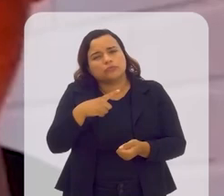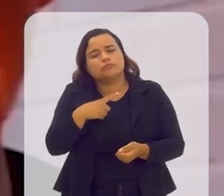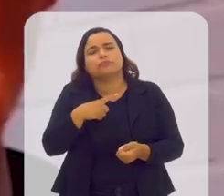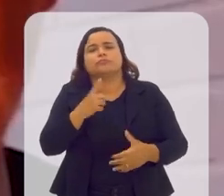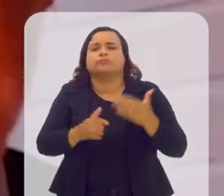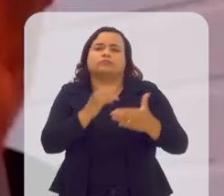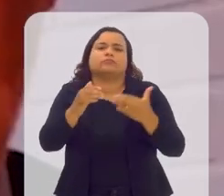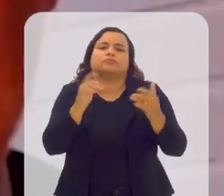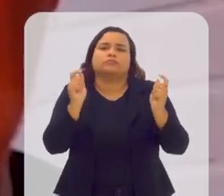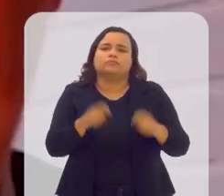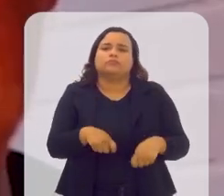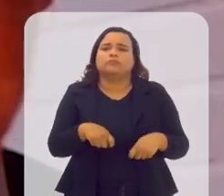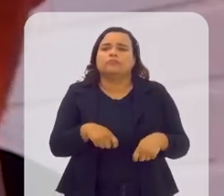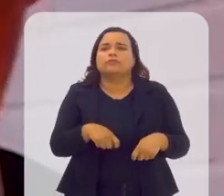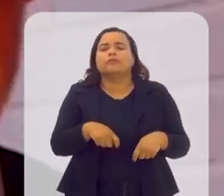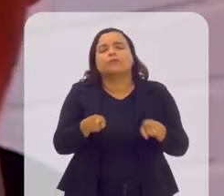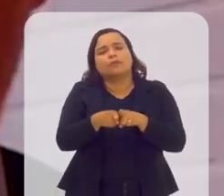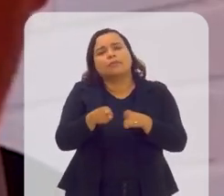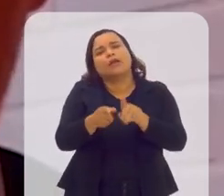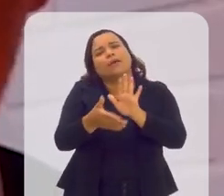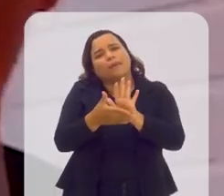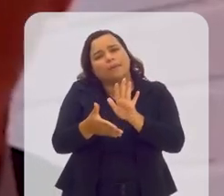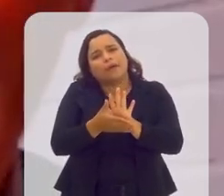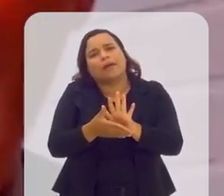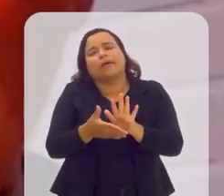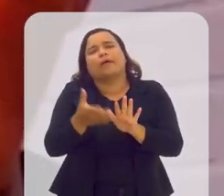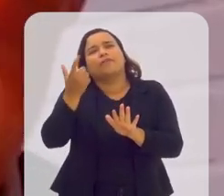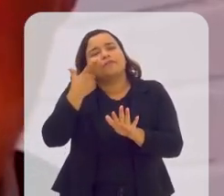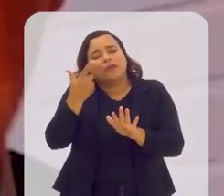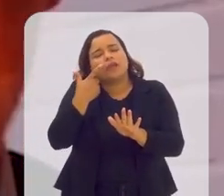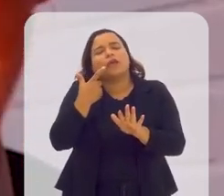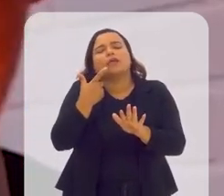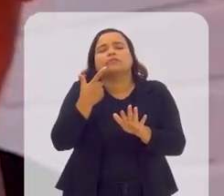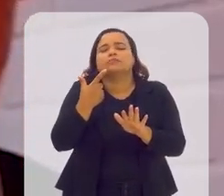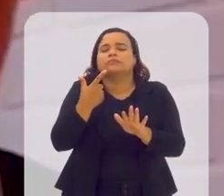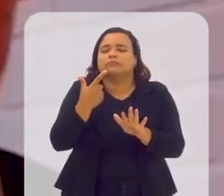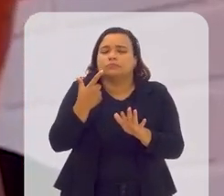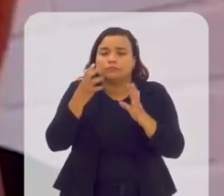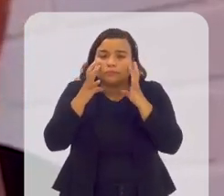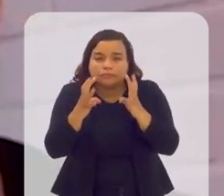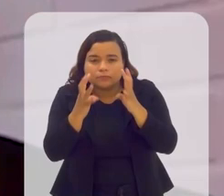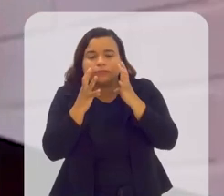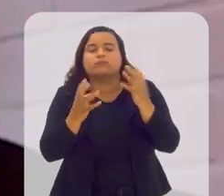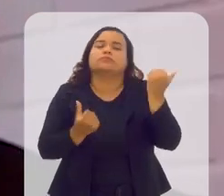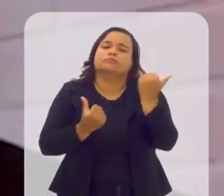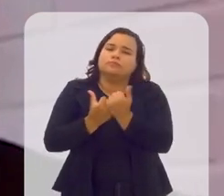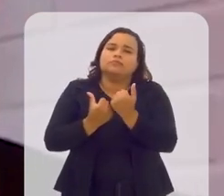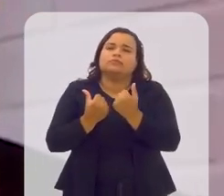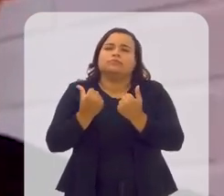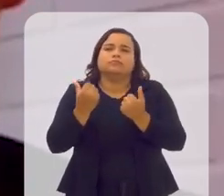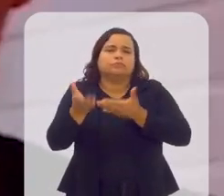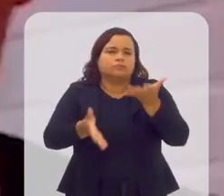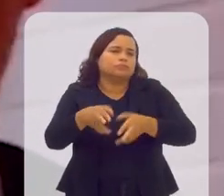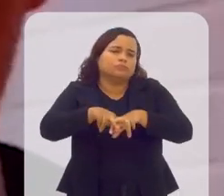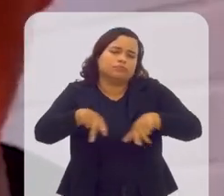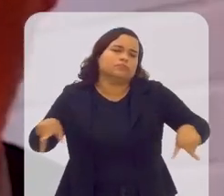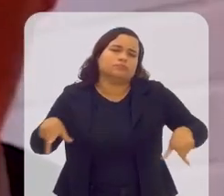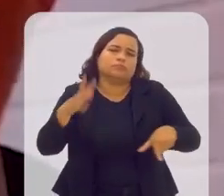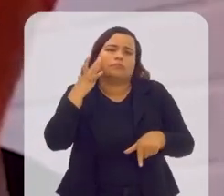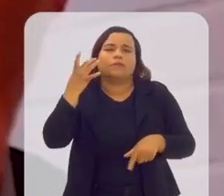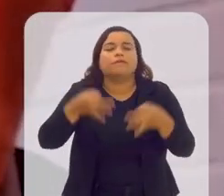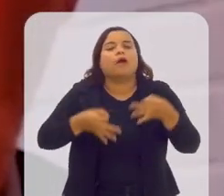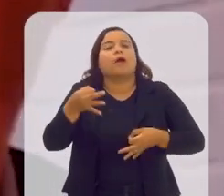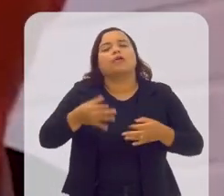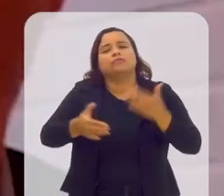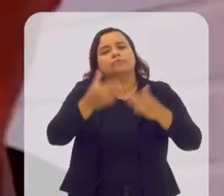De estar junto com seus parlamentares, que são eleitos, e cobrar deles, de prestigiá-los, de apoiá-los. É isso. Acho